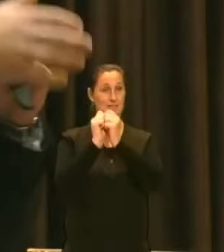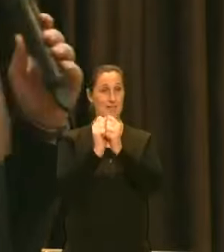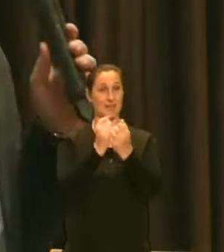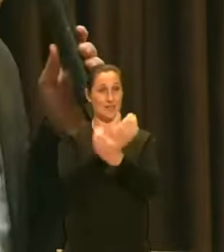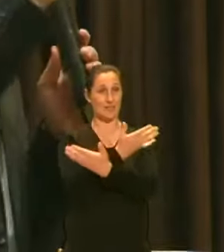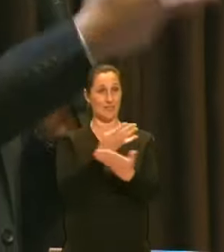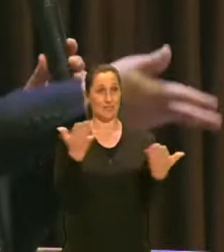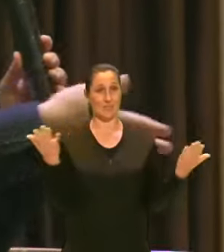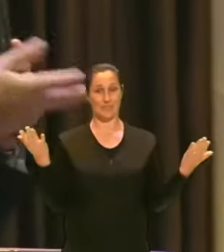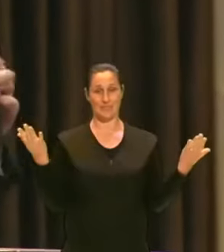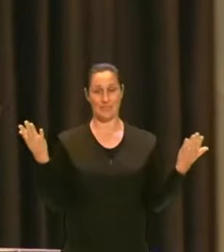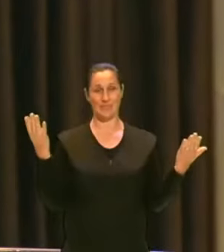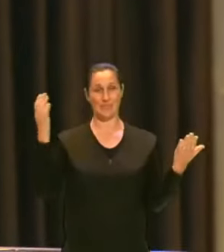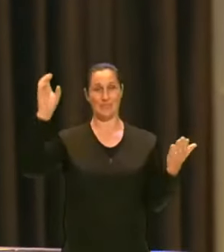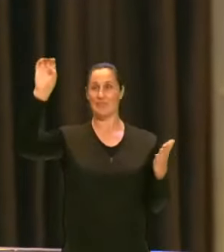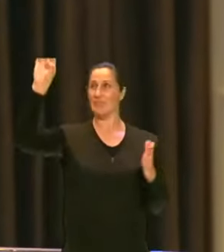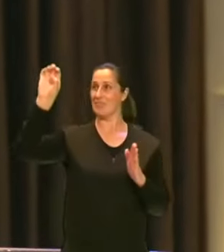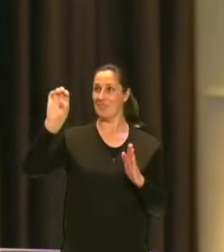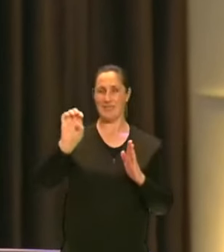que você está escorregando.